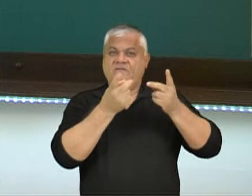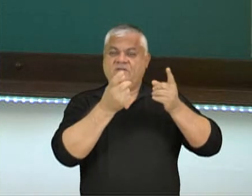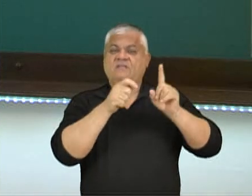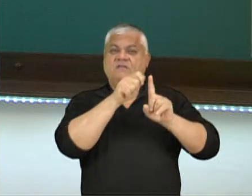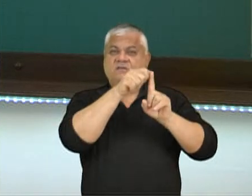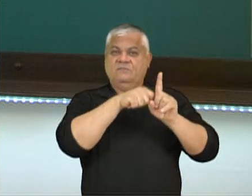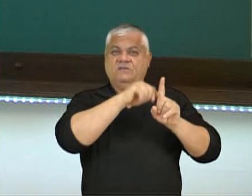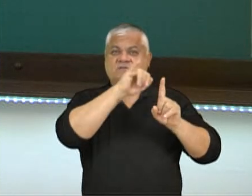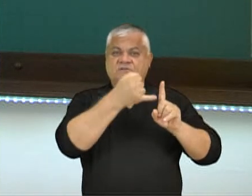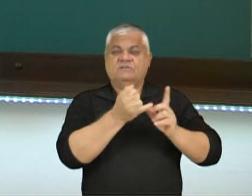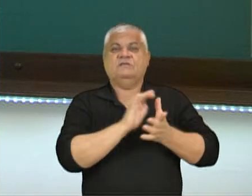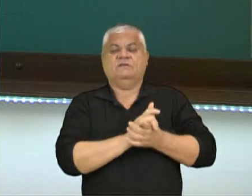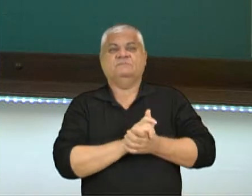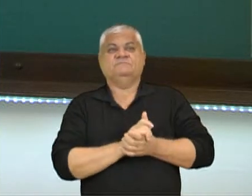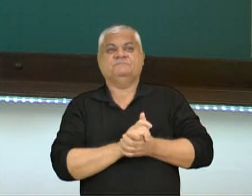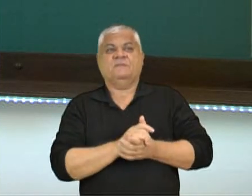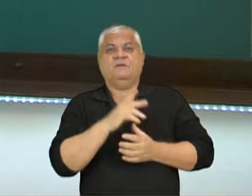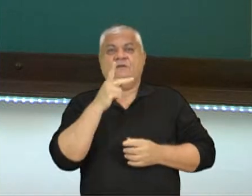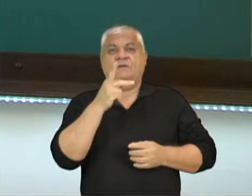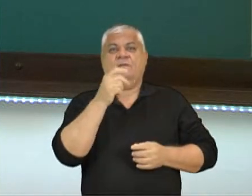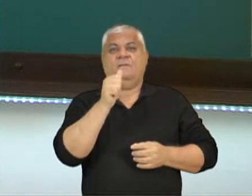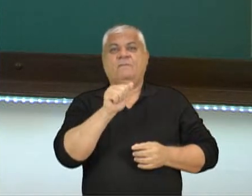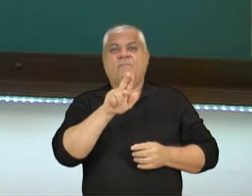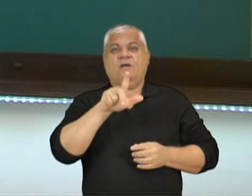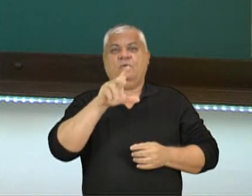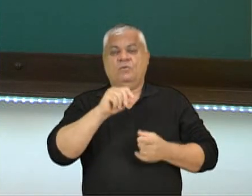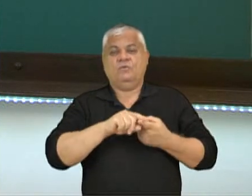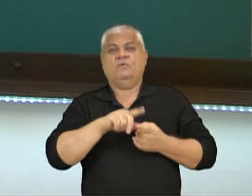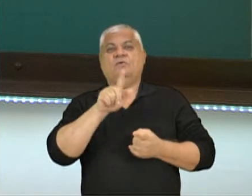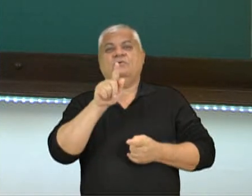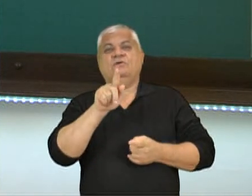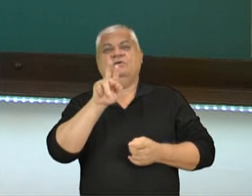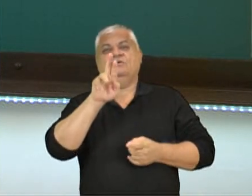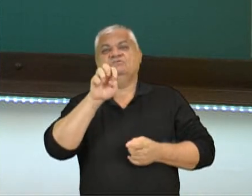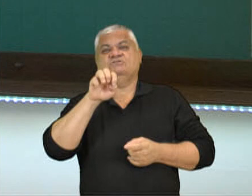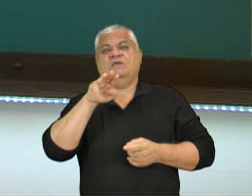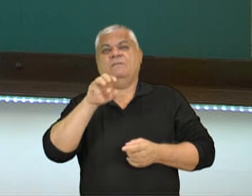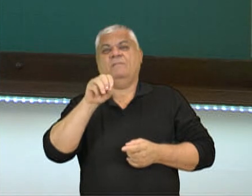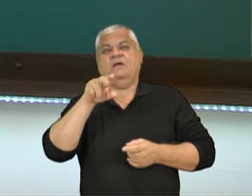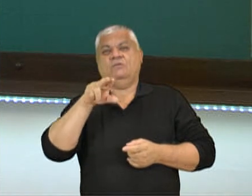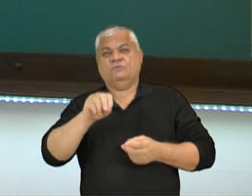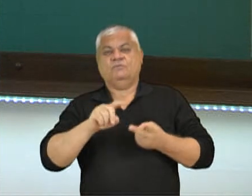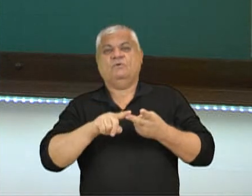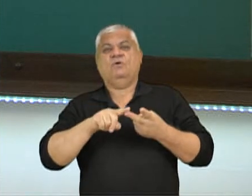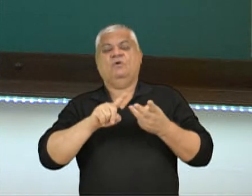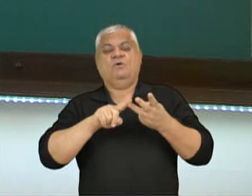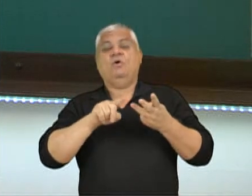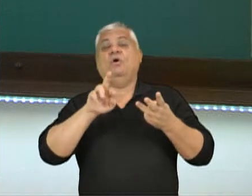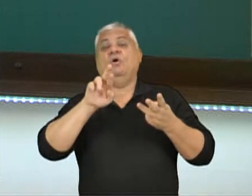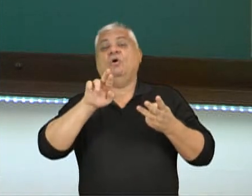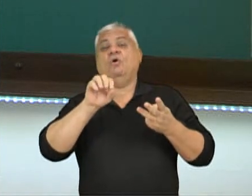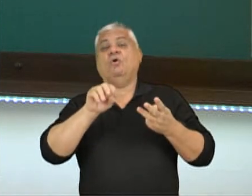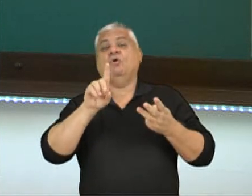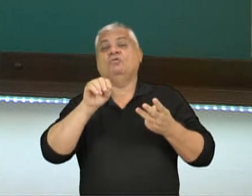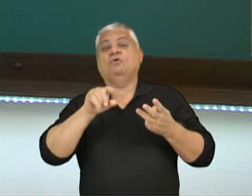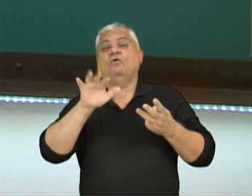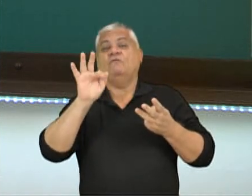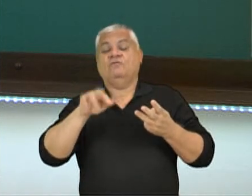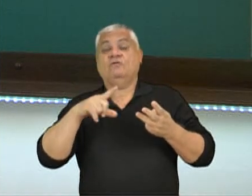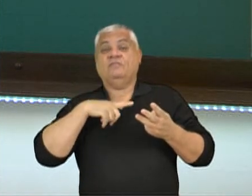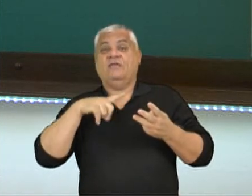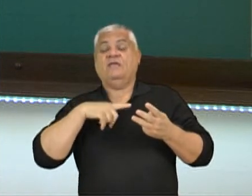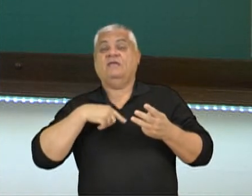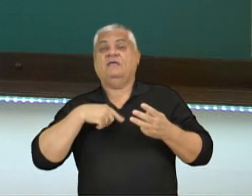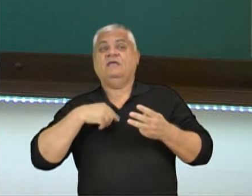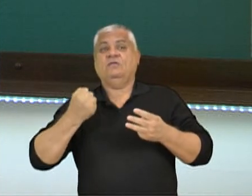para fevereiro, dos vendedores Paulo, Germano e Rodolfo. Observe que nós temos números negativos. Por